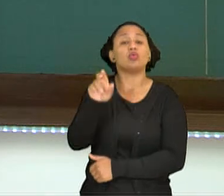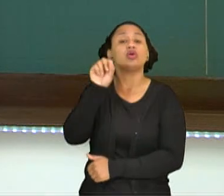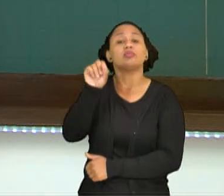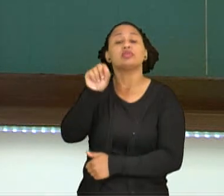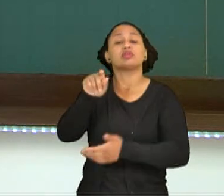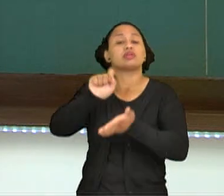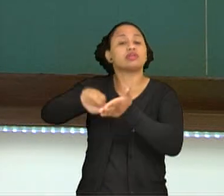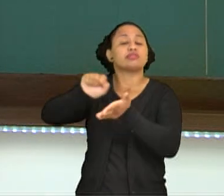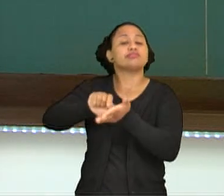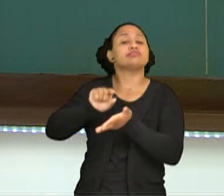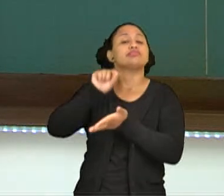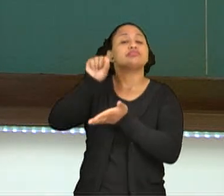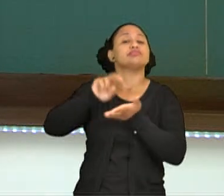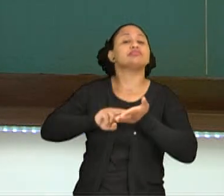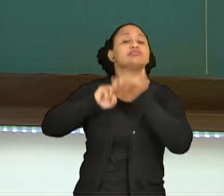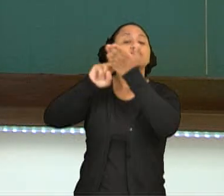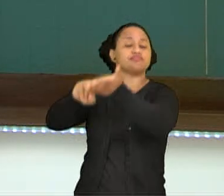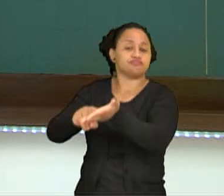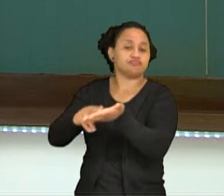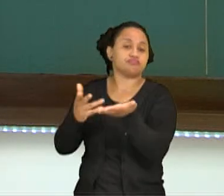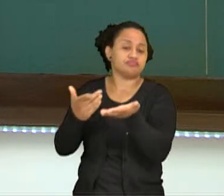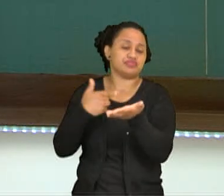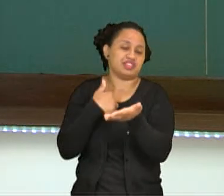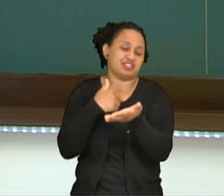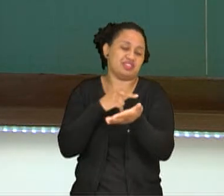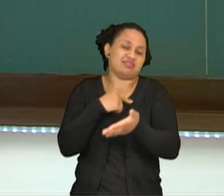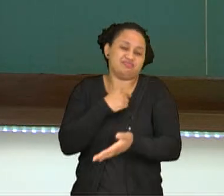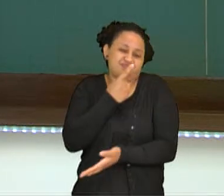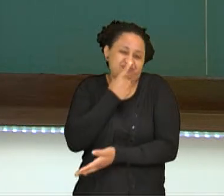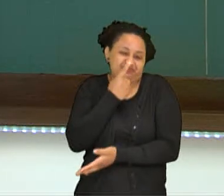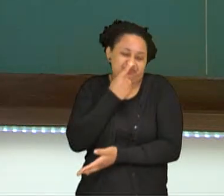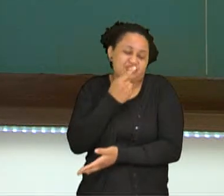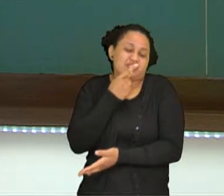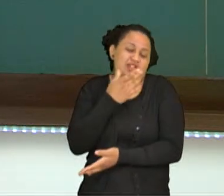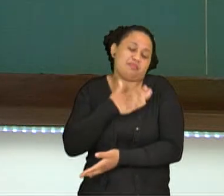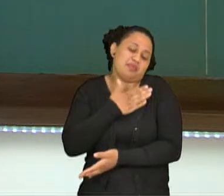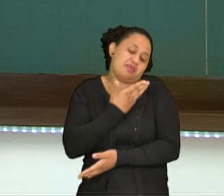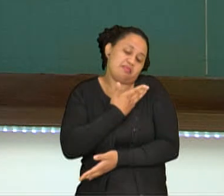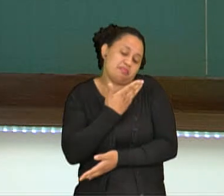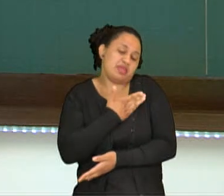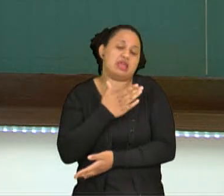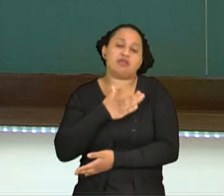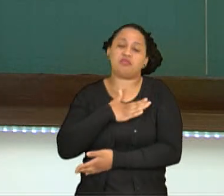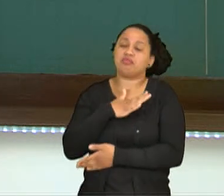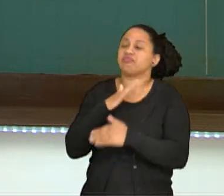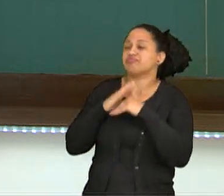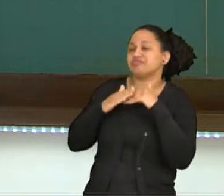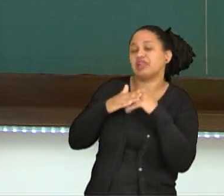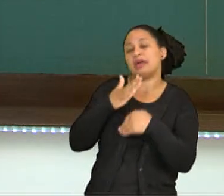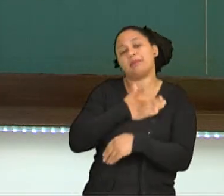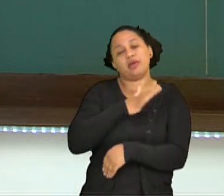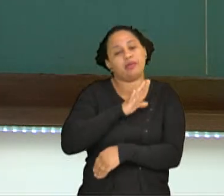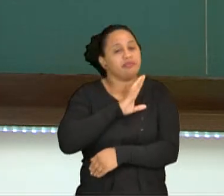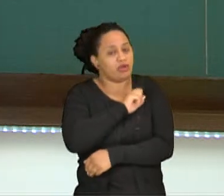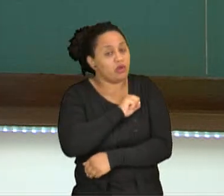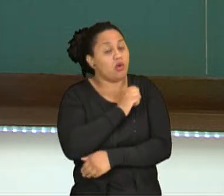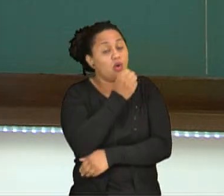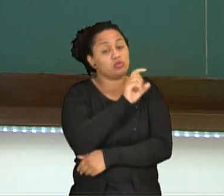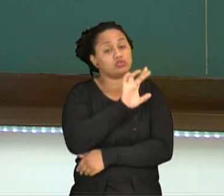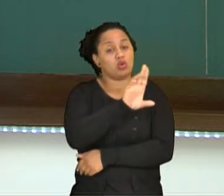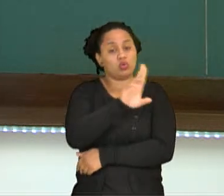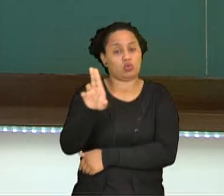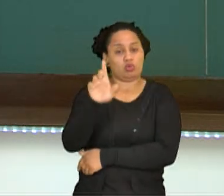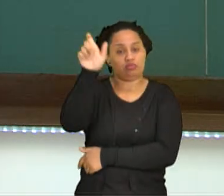escrevendo. Então, se for um nível de intimidade maior, eu vou chamar meu amigo, minha querida, meu amor, ou simplesmente o nome